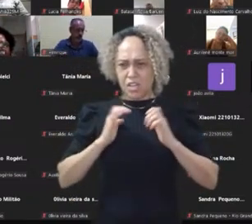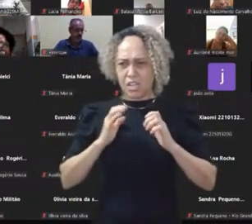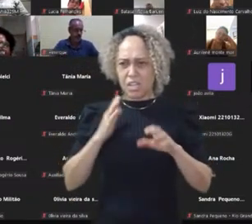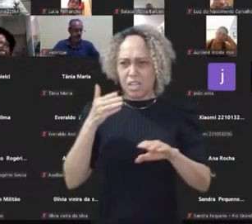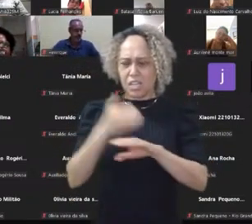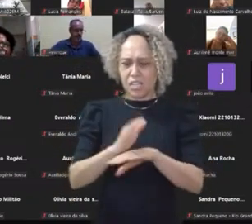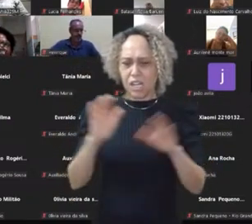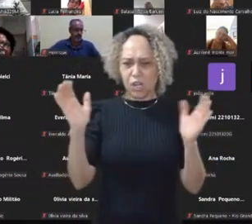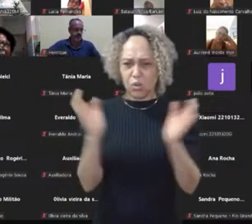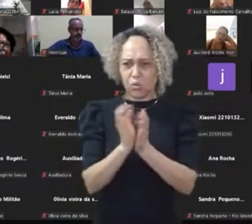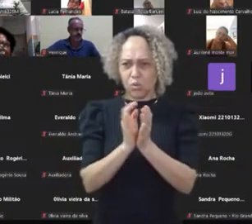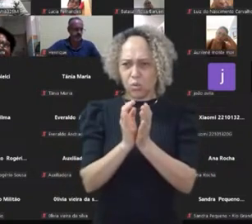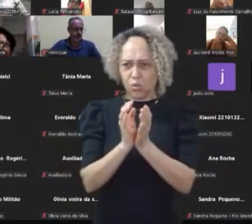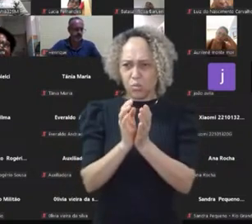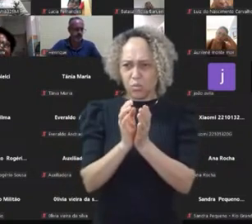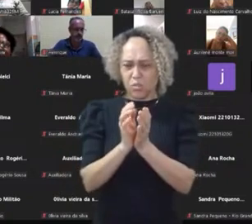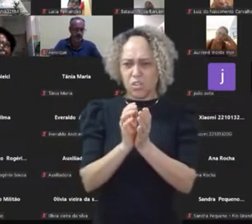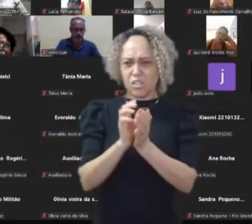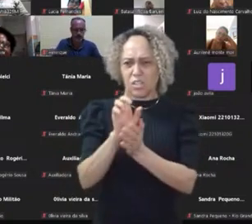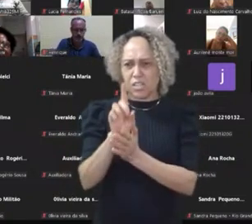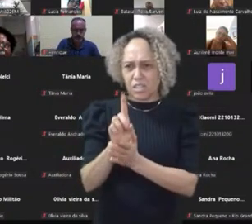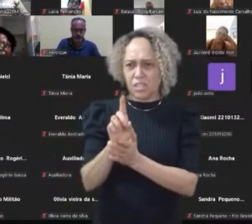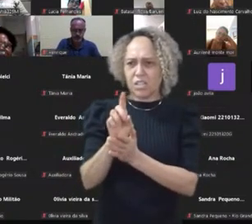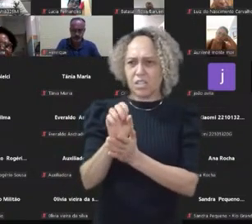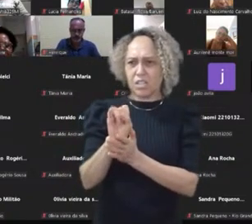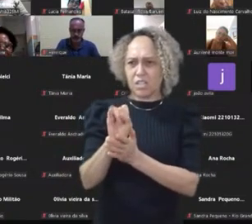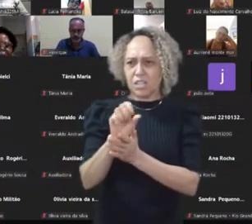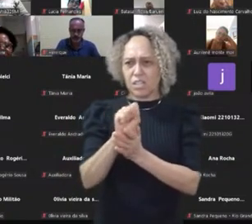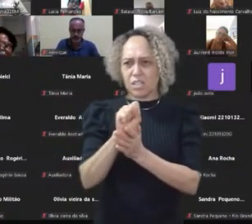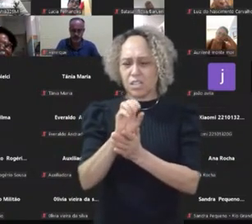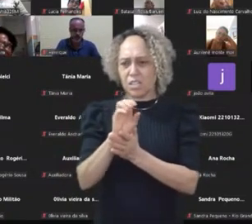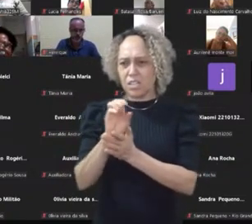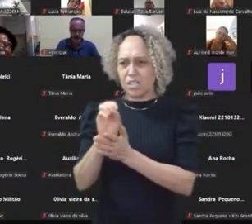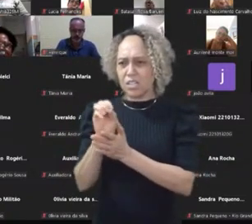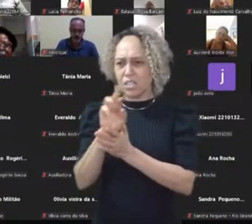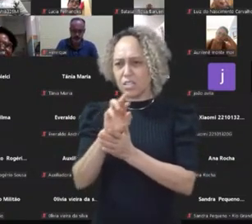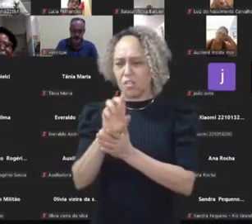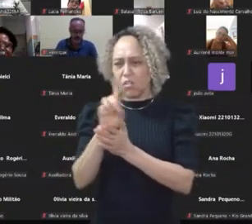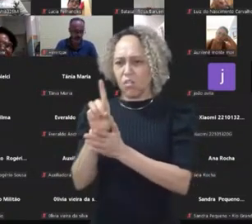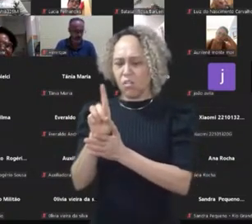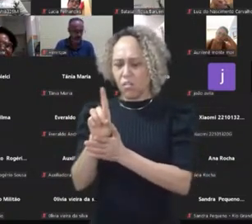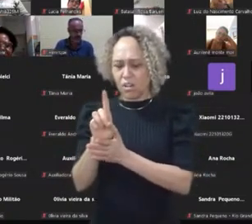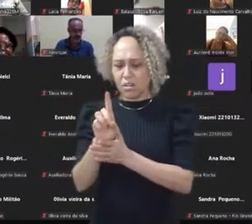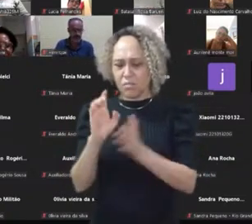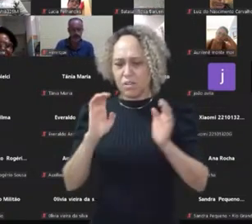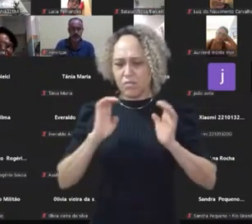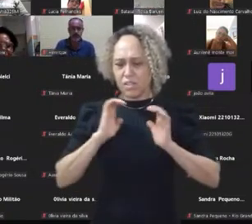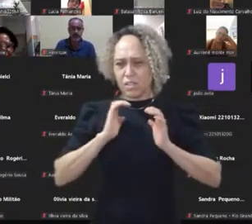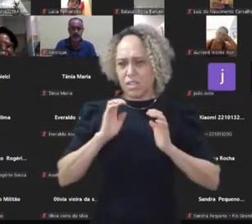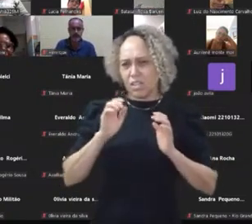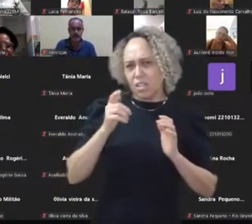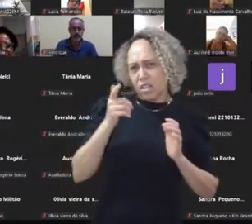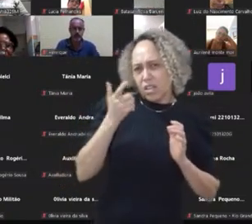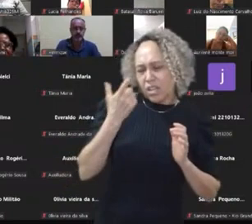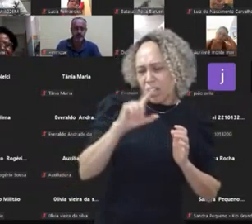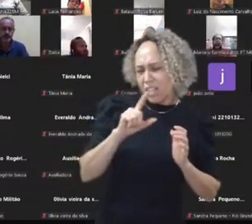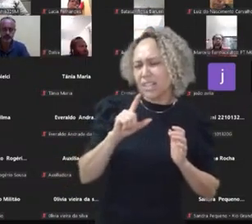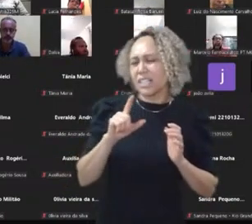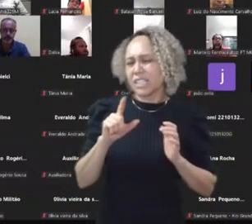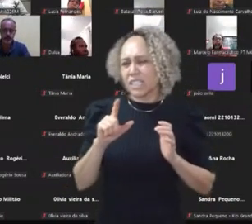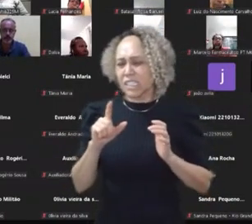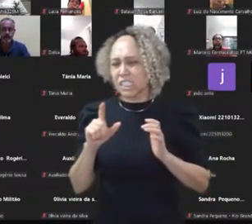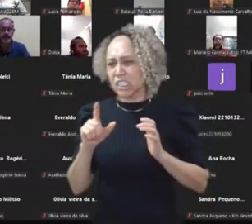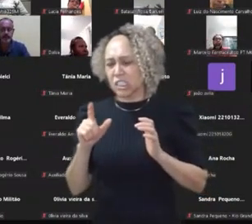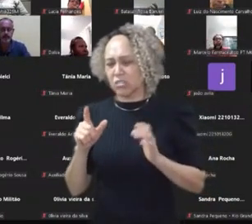discord esses grupos de discordes faziam cortes faziam cortes e não de e o não mas o fique rico era ganha de 2000 a 10.000 G do o cara